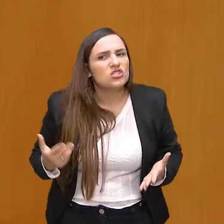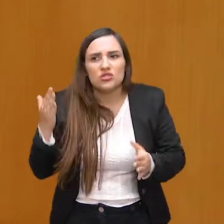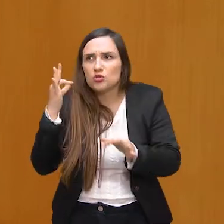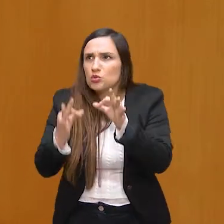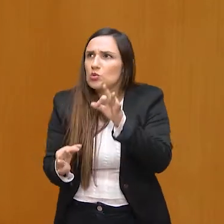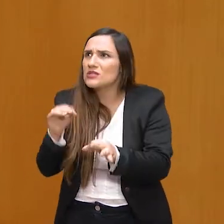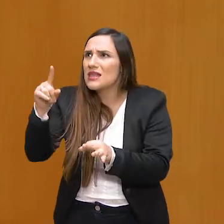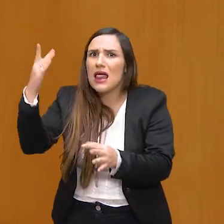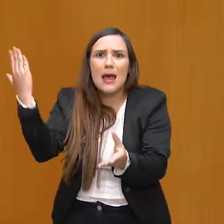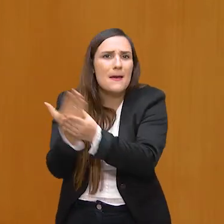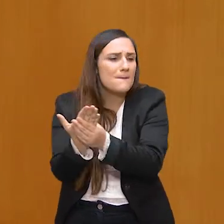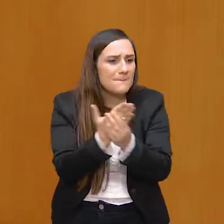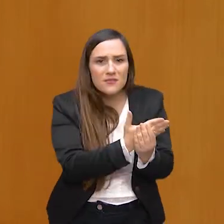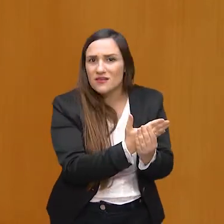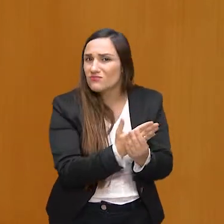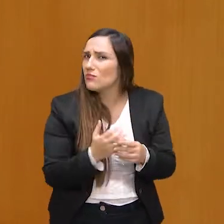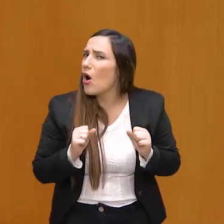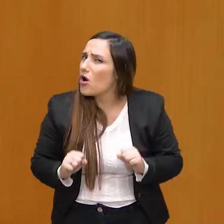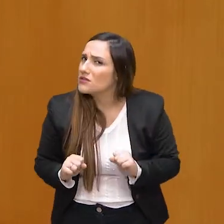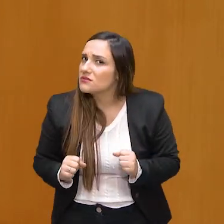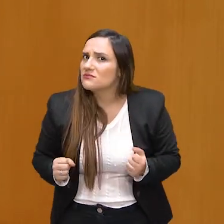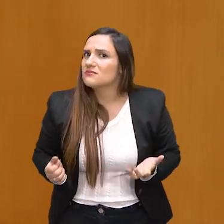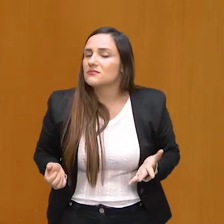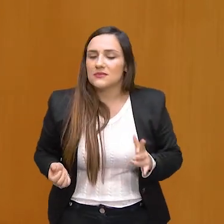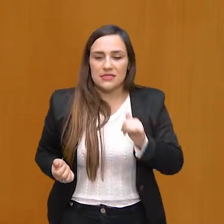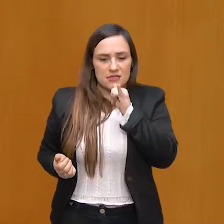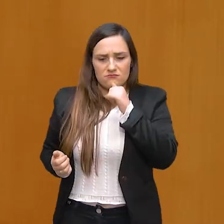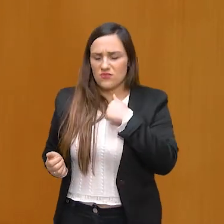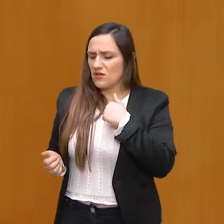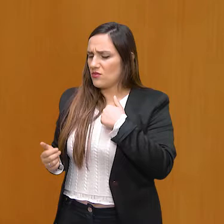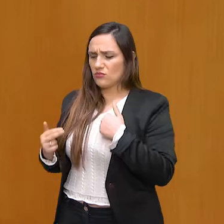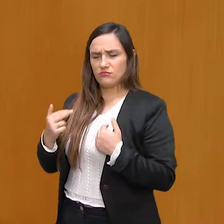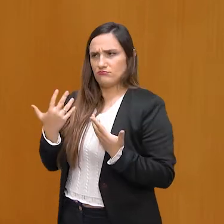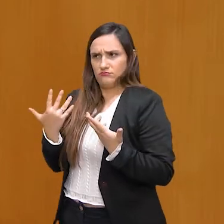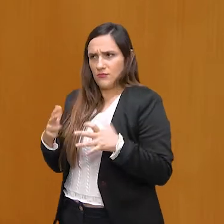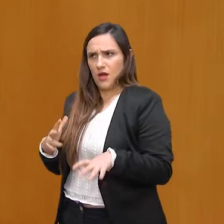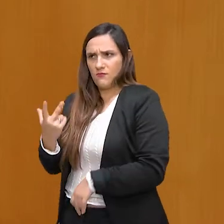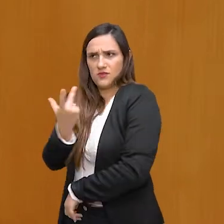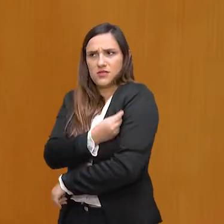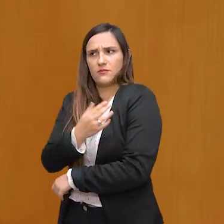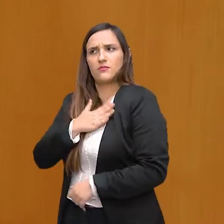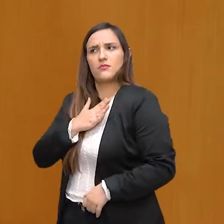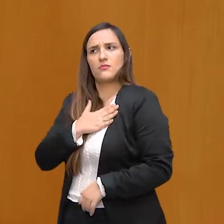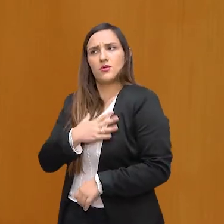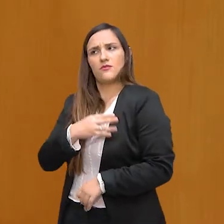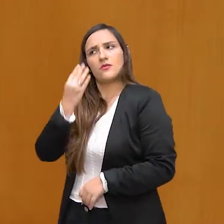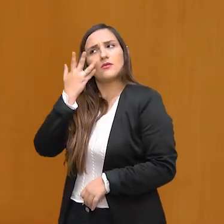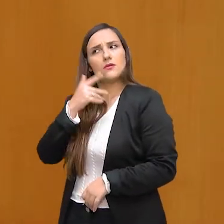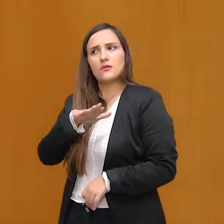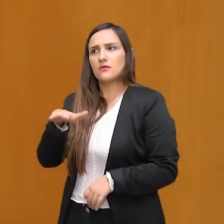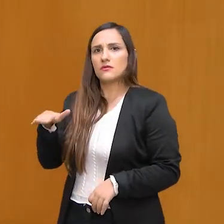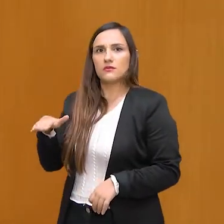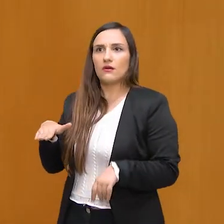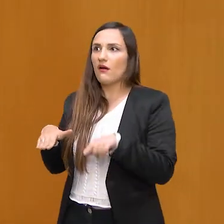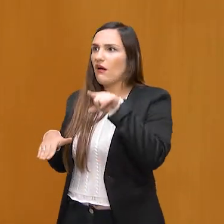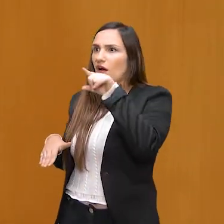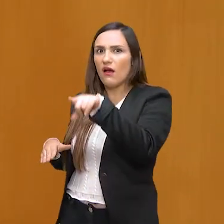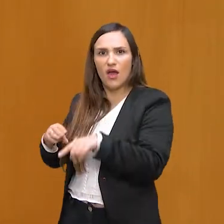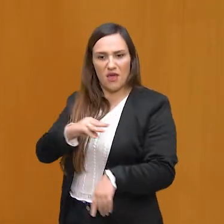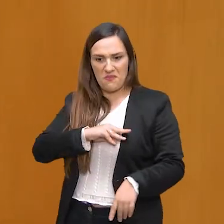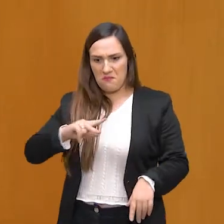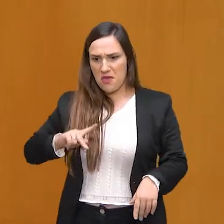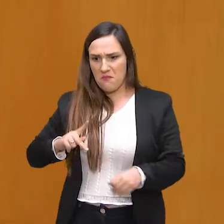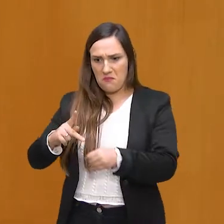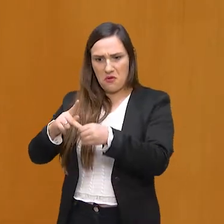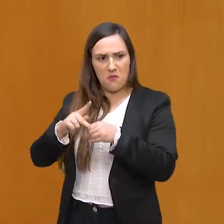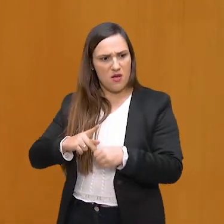de demandas judiciais. Então imagine você entendendo que você não pode vacinar teu filho, por que razão seja, e vem um promotor de